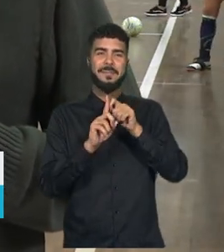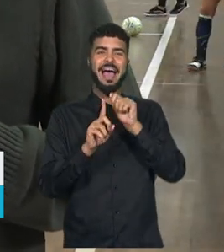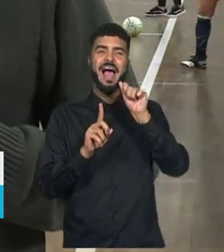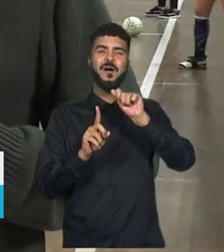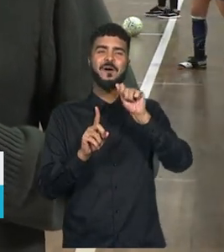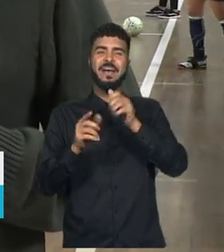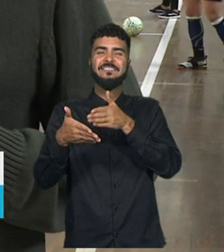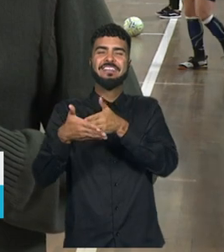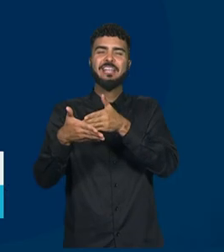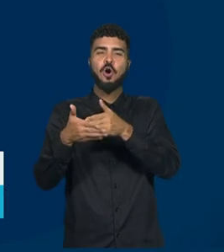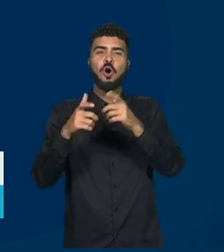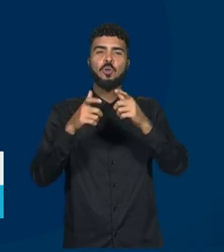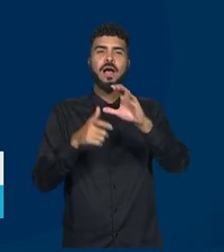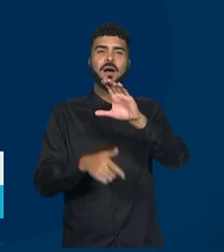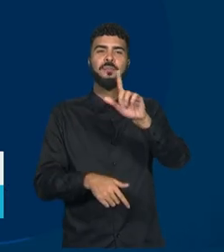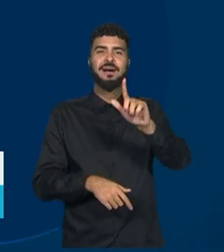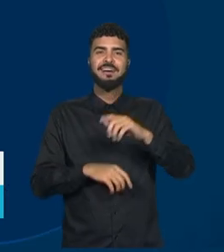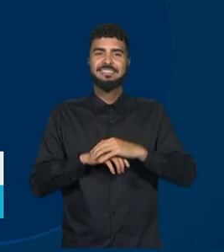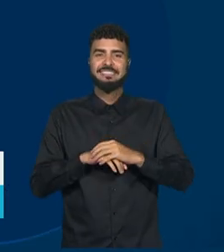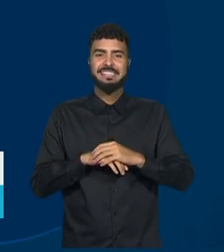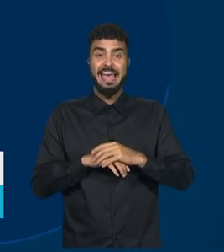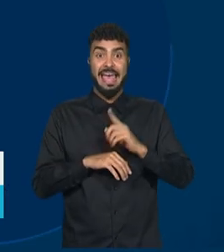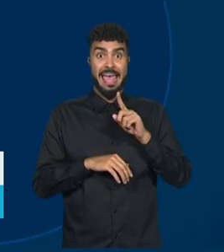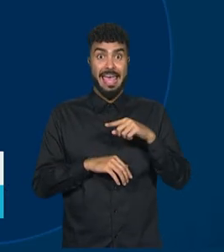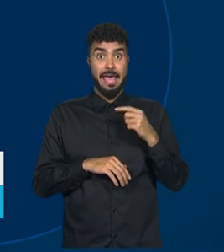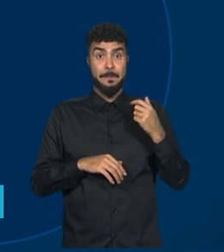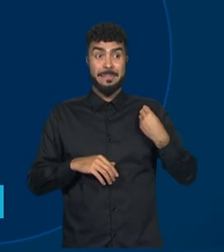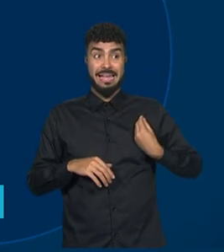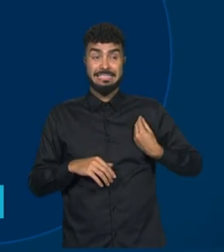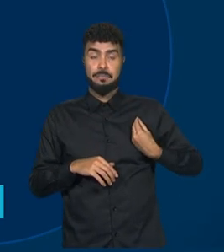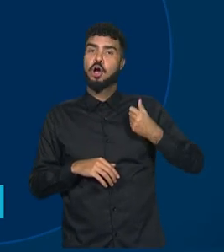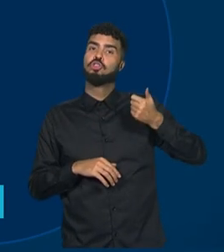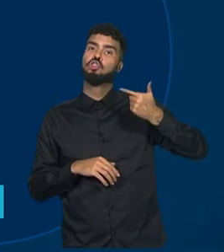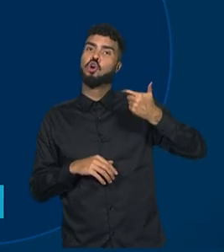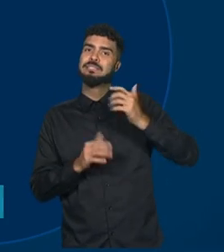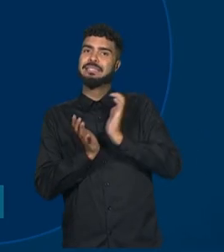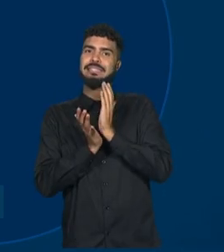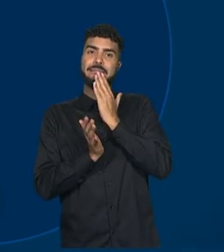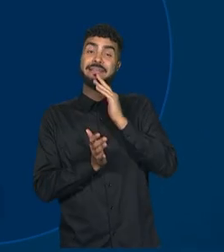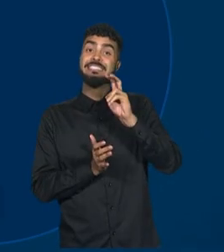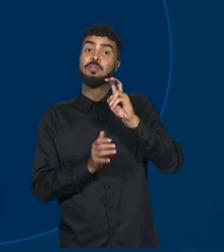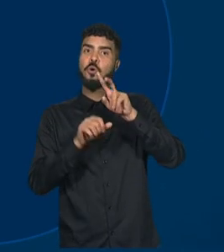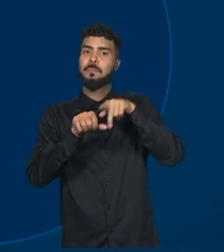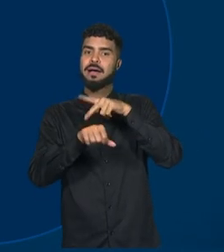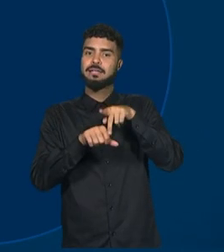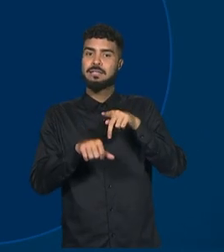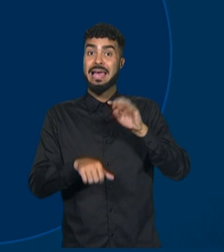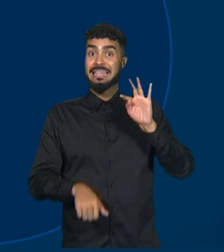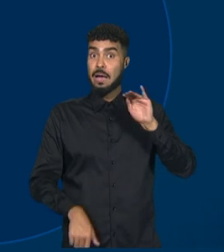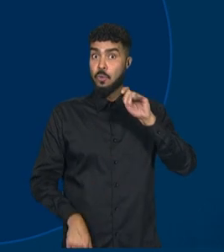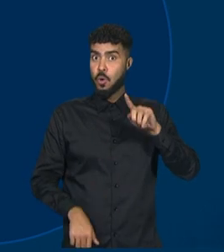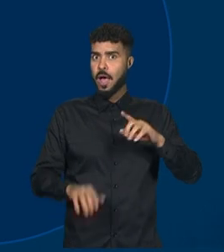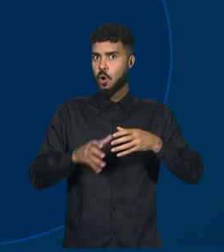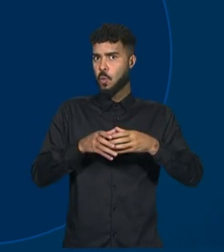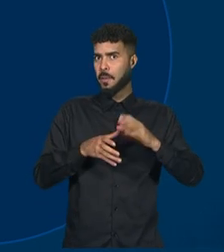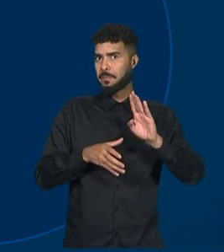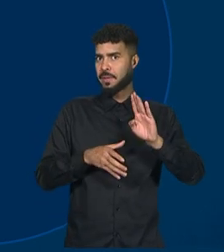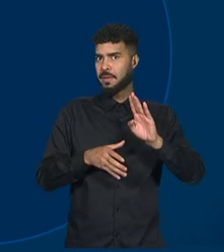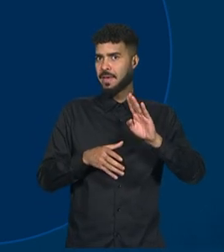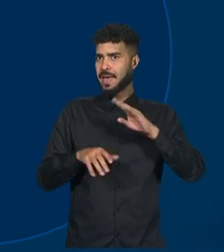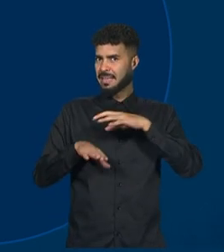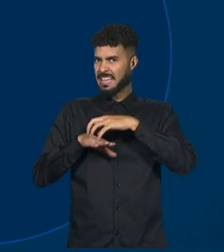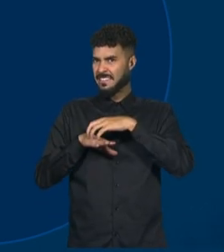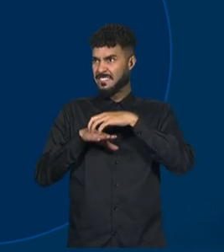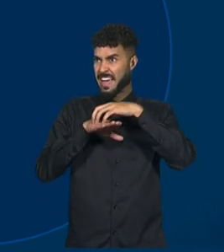em Campo Grande. Serão 12 times de 5 países. O Taboão está no grupo B. Esse pessoal vai para lá com